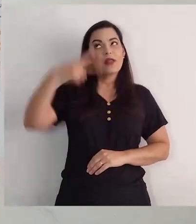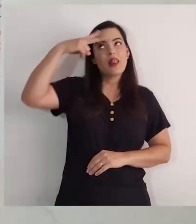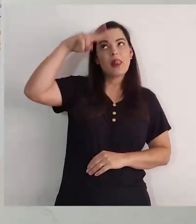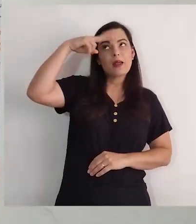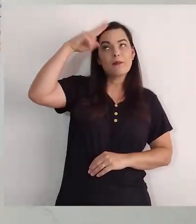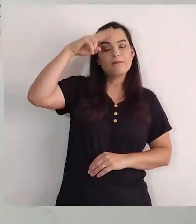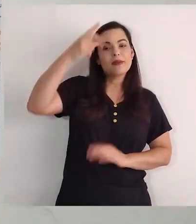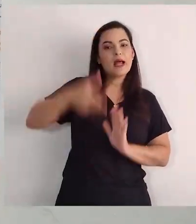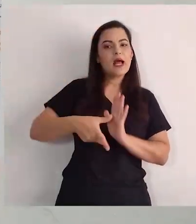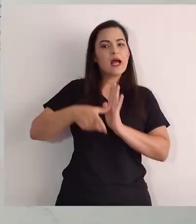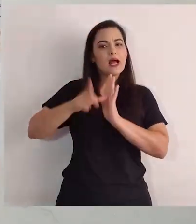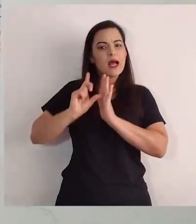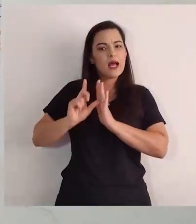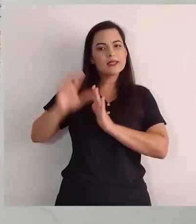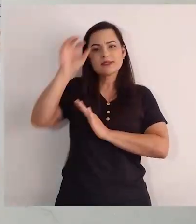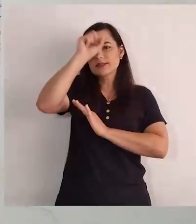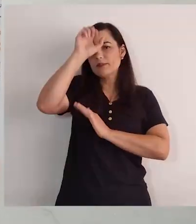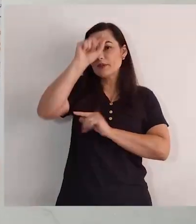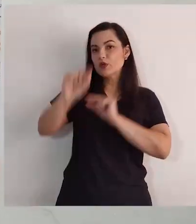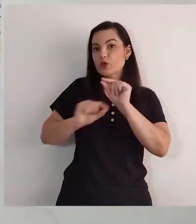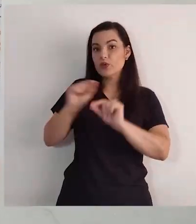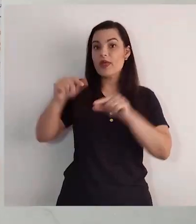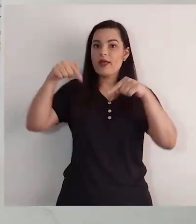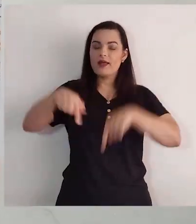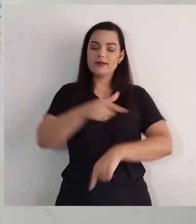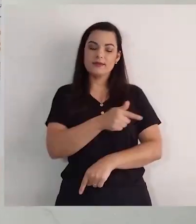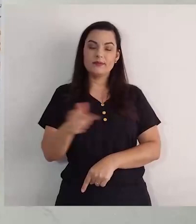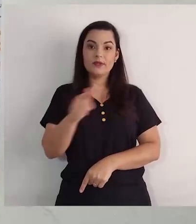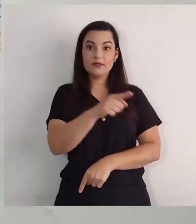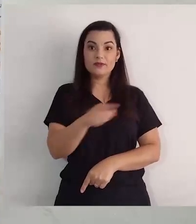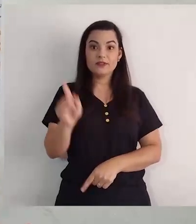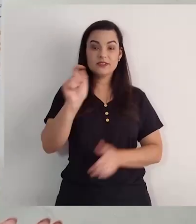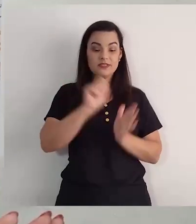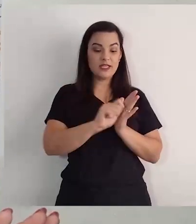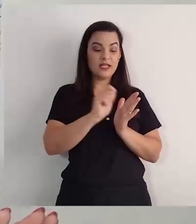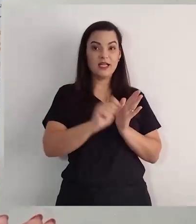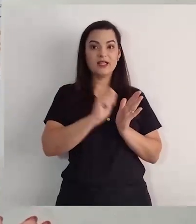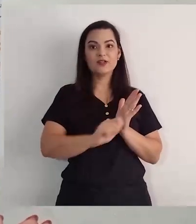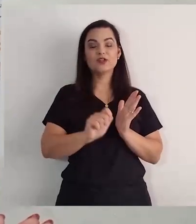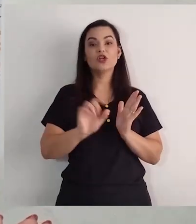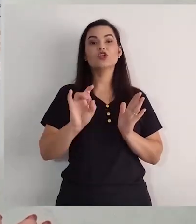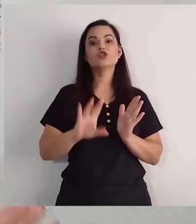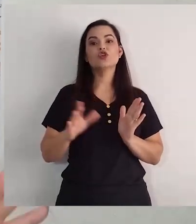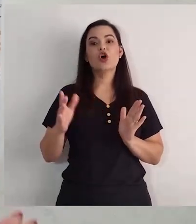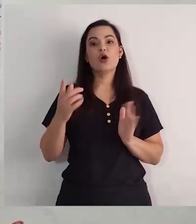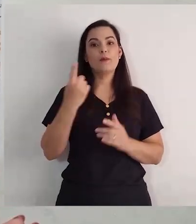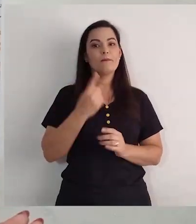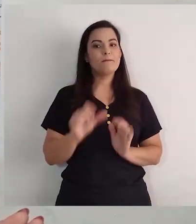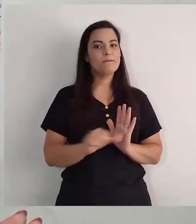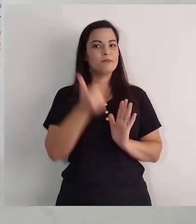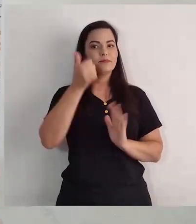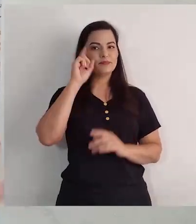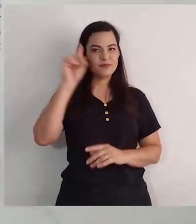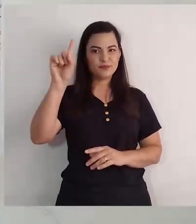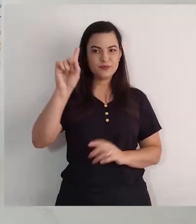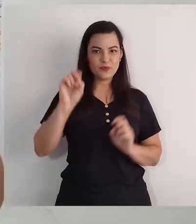semana vocês vão anotar o tema do nosso encontro só no primeiro dia, tá bom? Então vocês vão